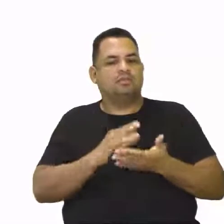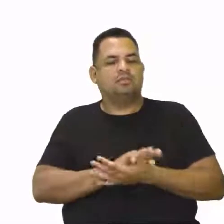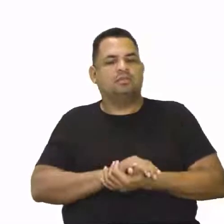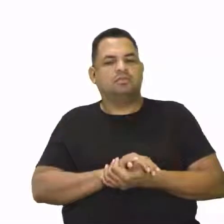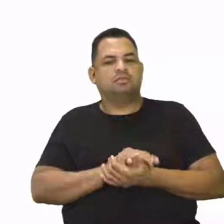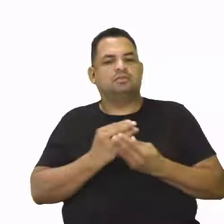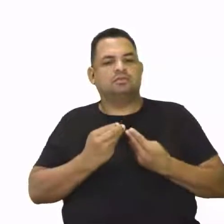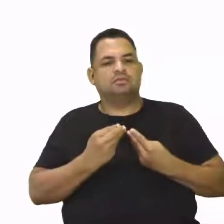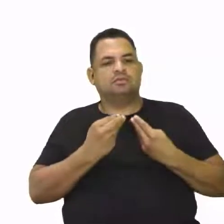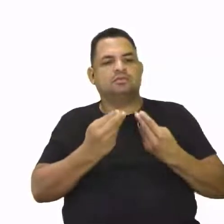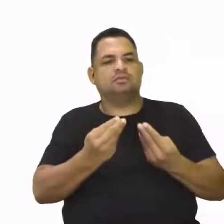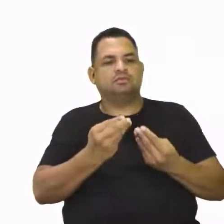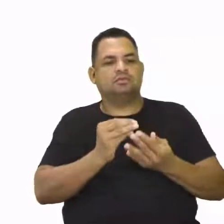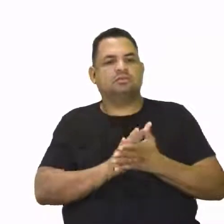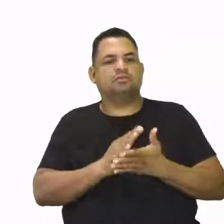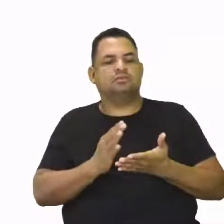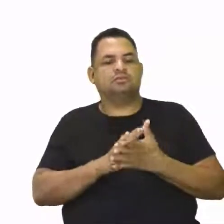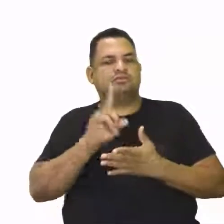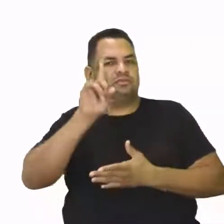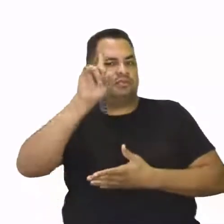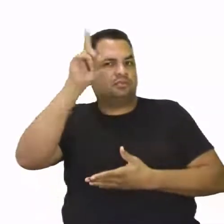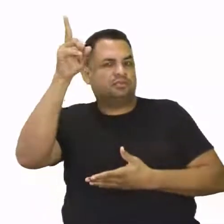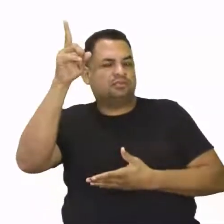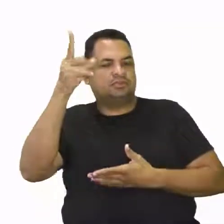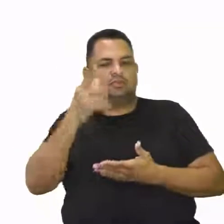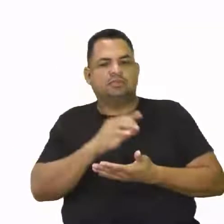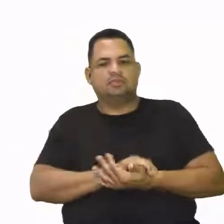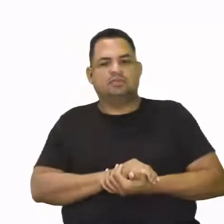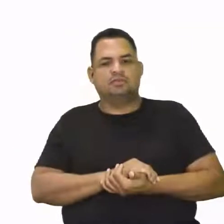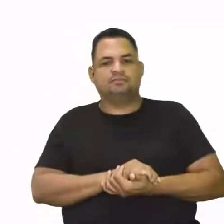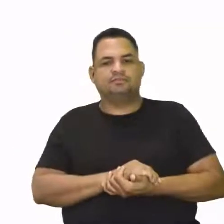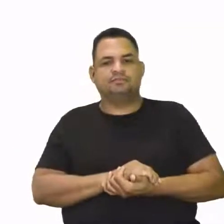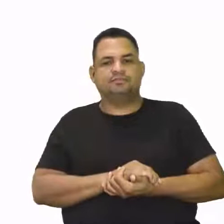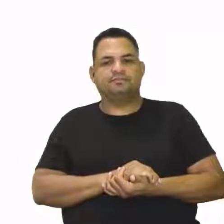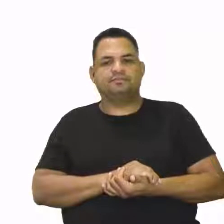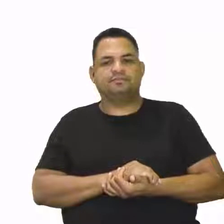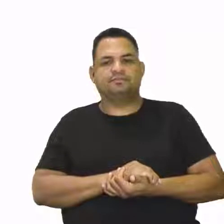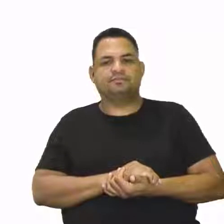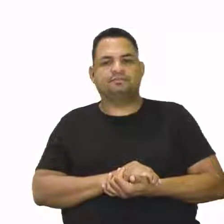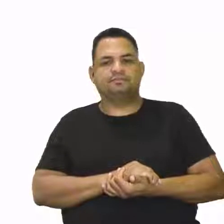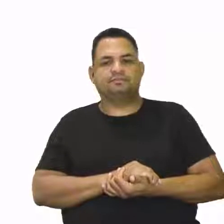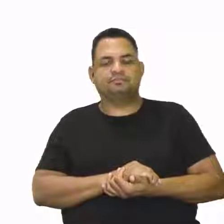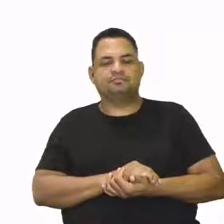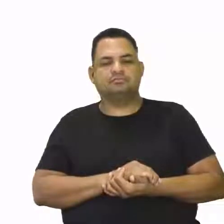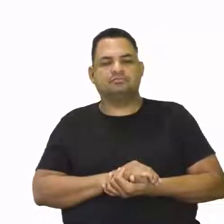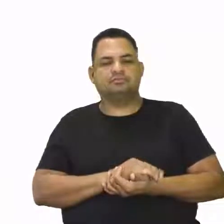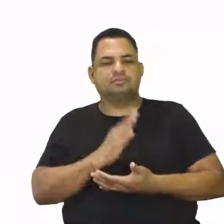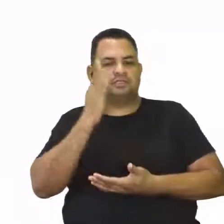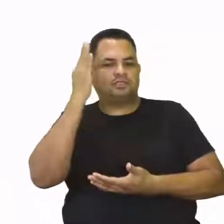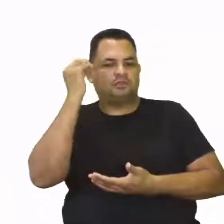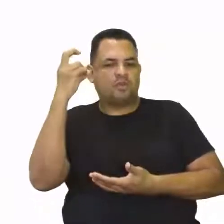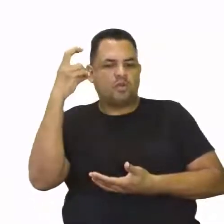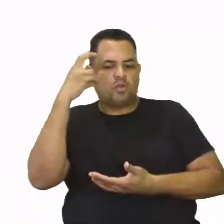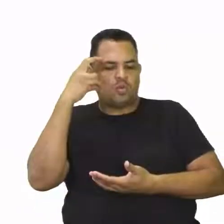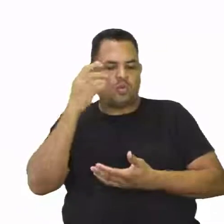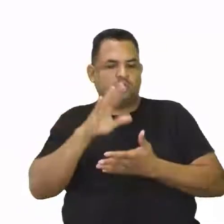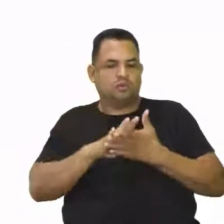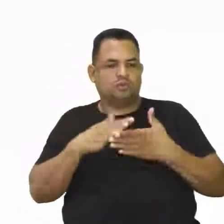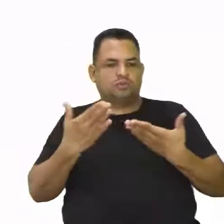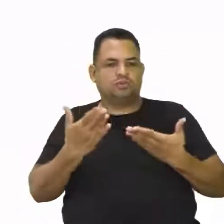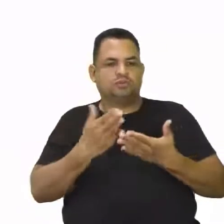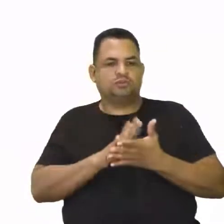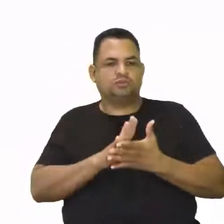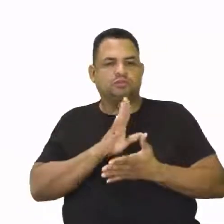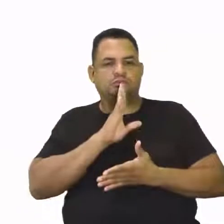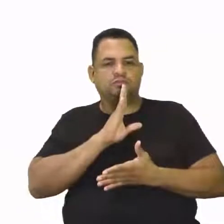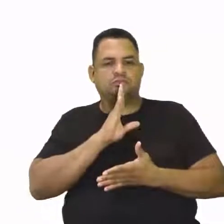aí, ele teve uma super ideia. Ele disse que ele tinha um talento e uma cultura universal, que era